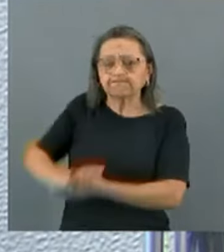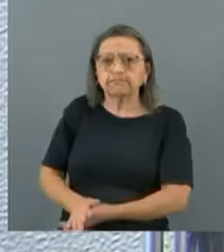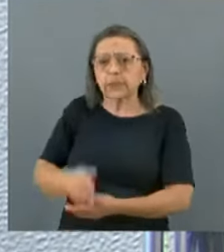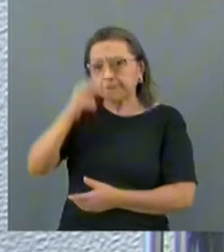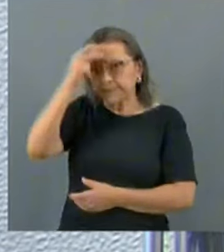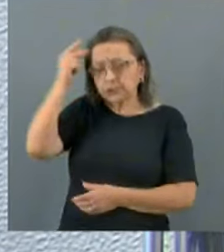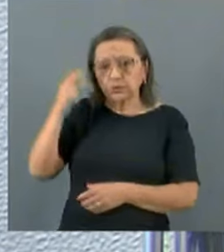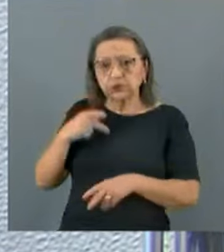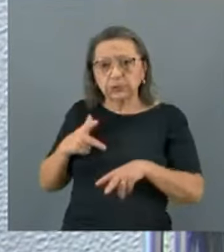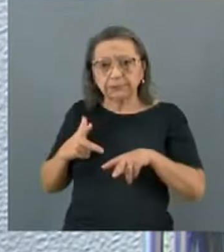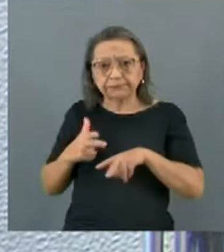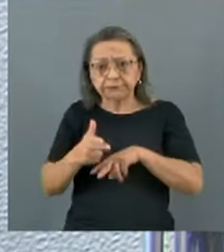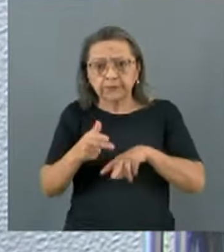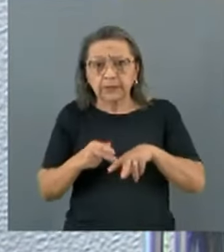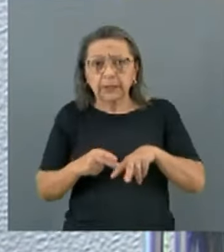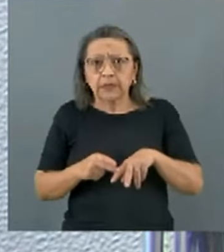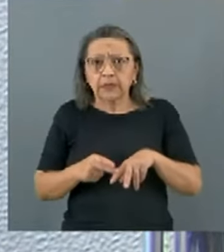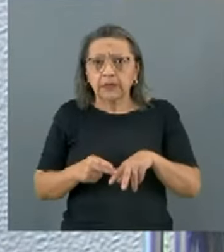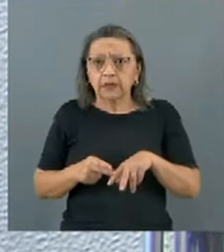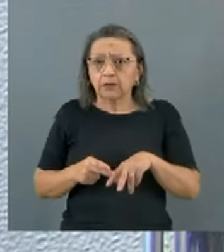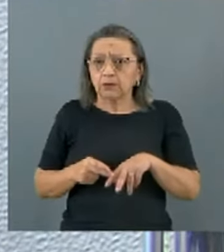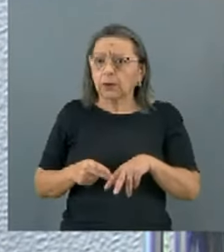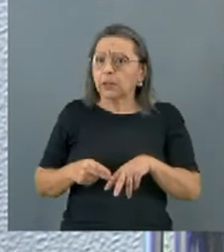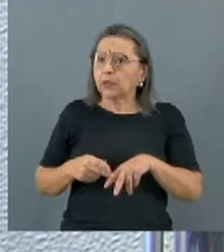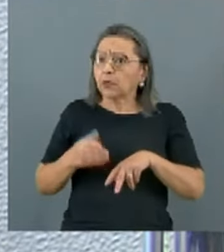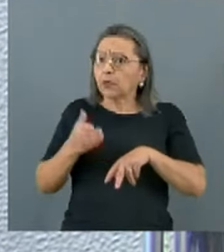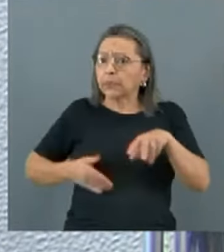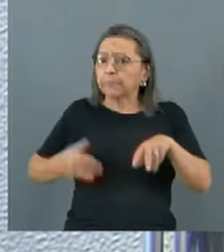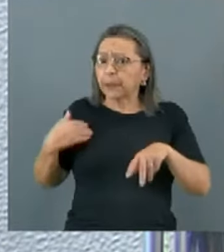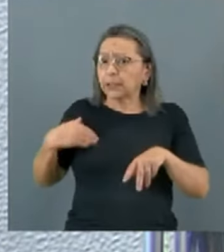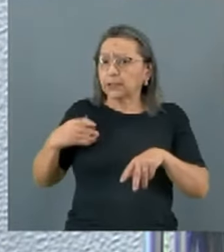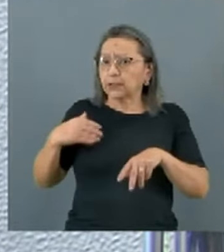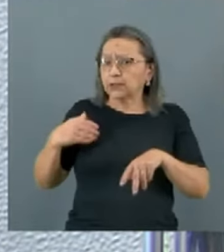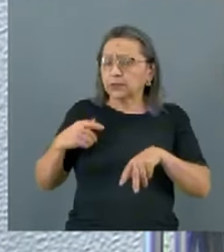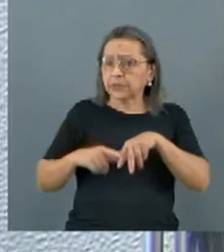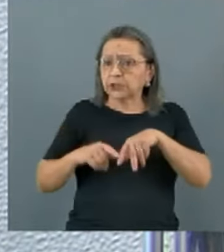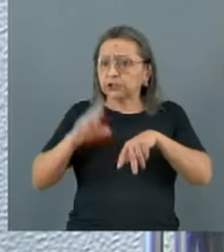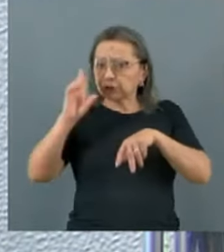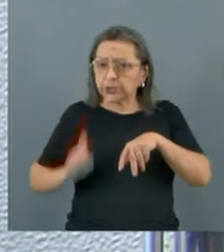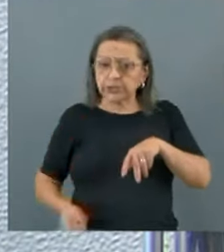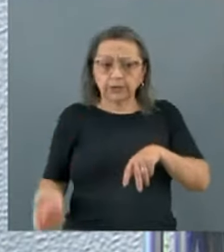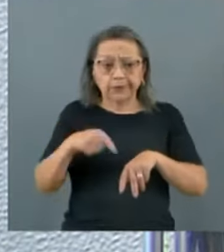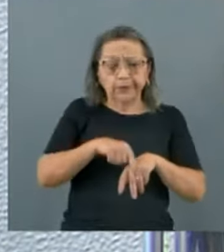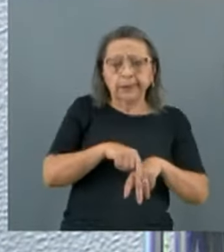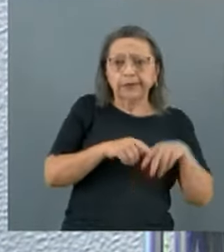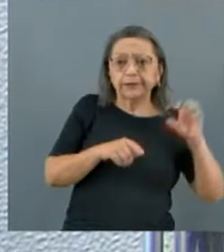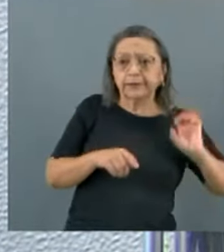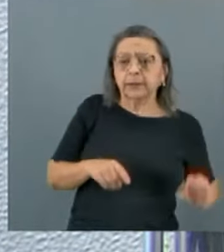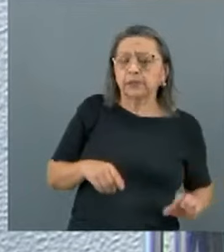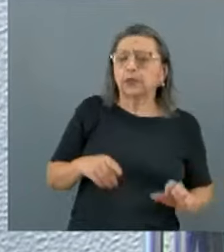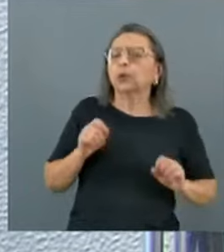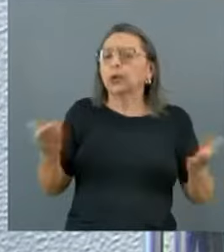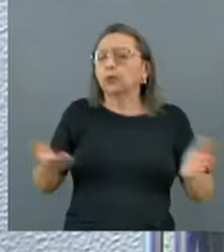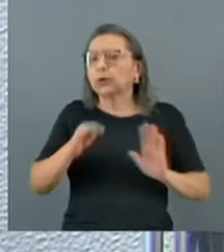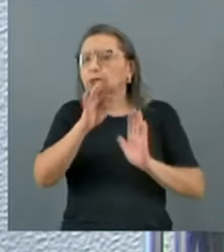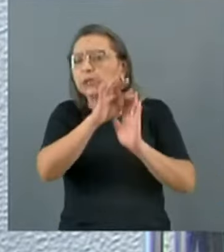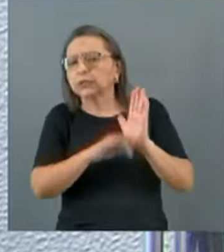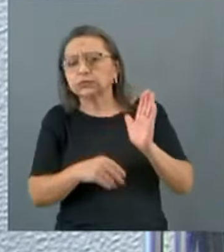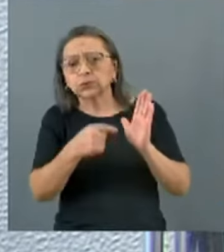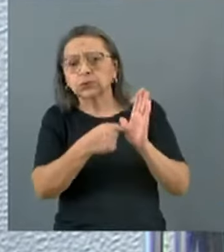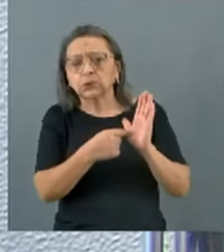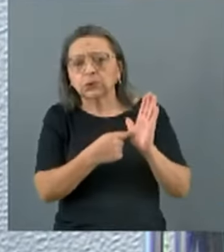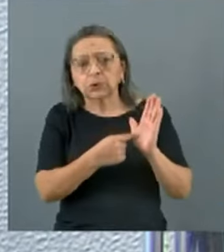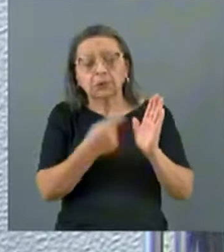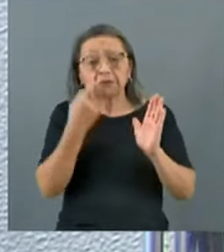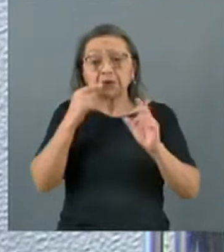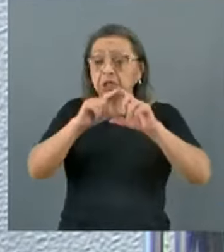amputação de perna direita com amputação de perna esquerda? O que é que o texto diz hoje? Que